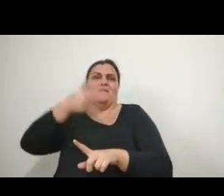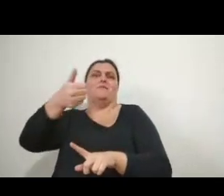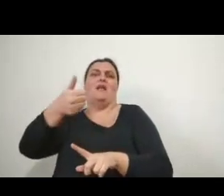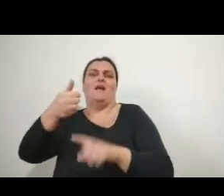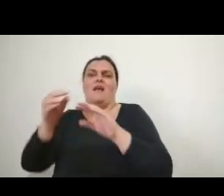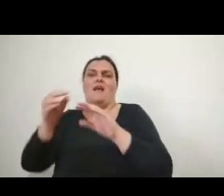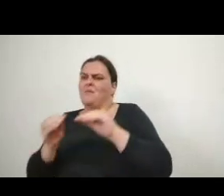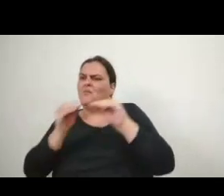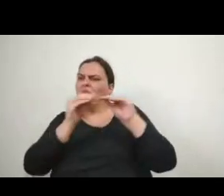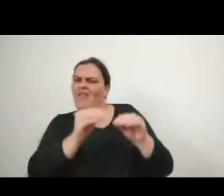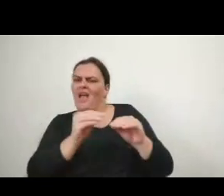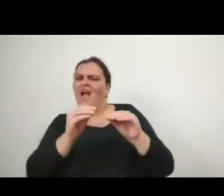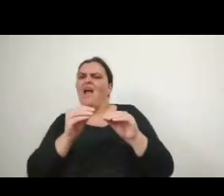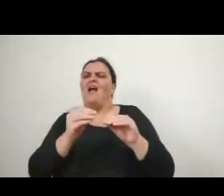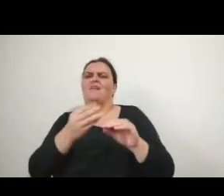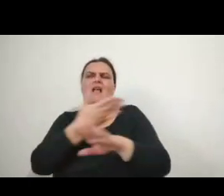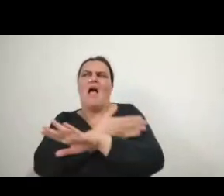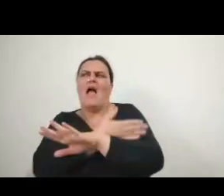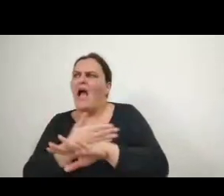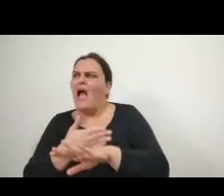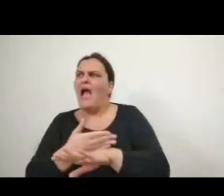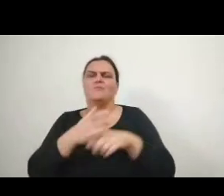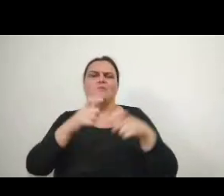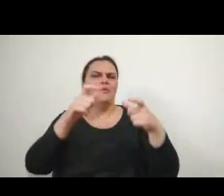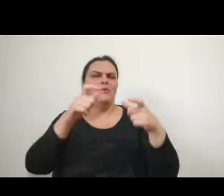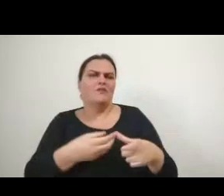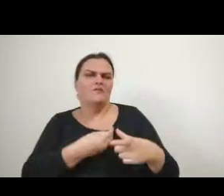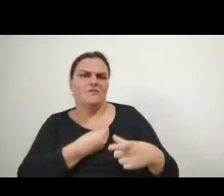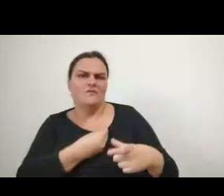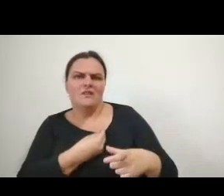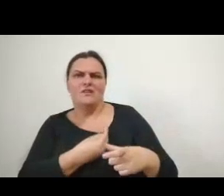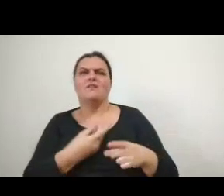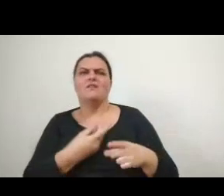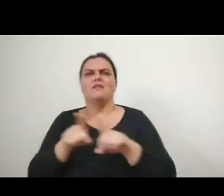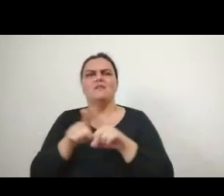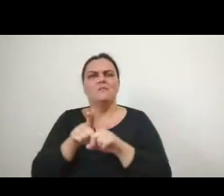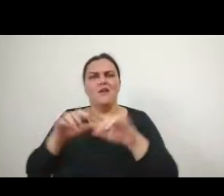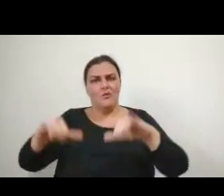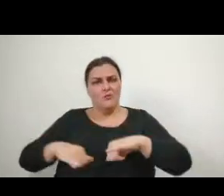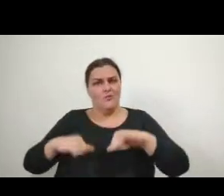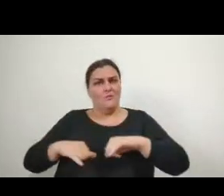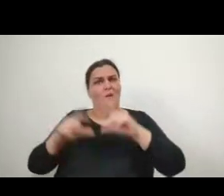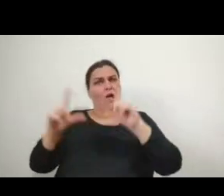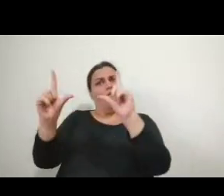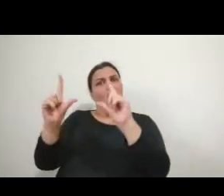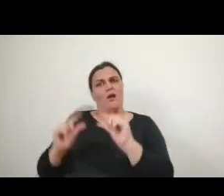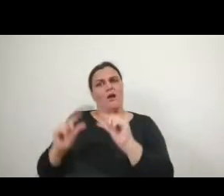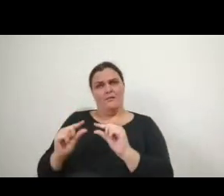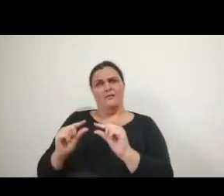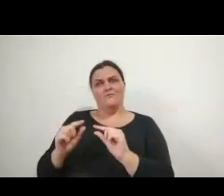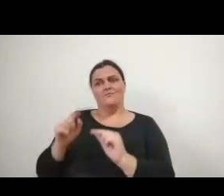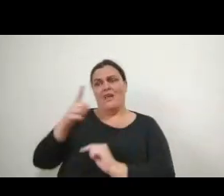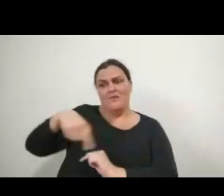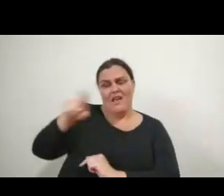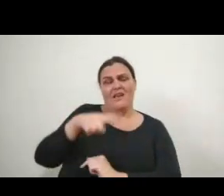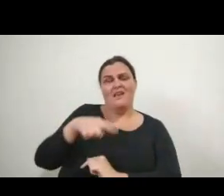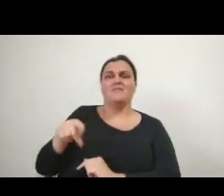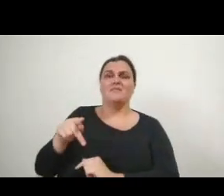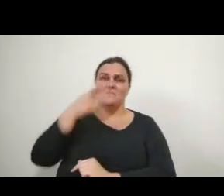minimizar, né, esses impactos sobre essa parcela da população que vai estar mais vulnerável a essas mudanças